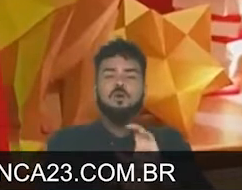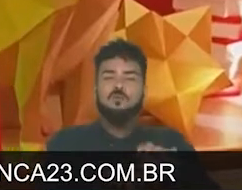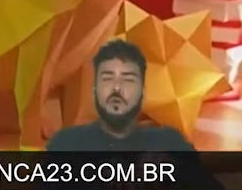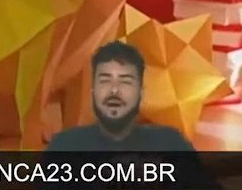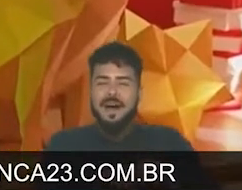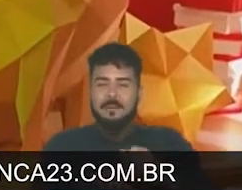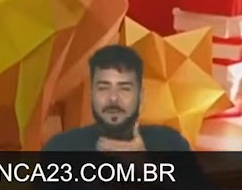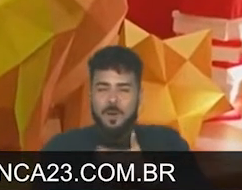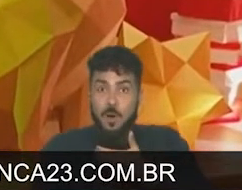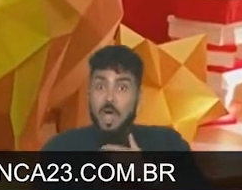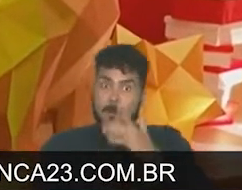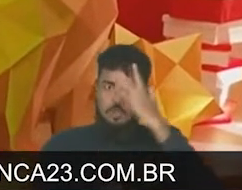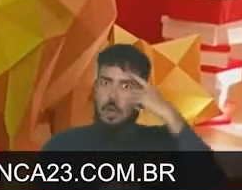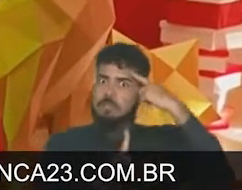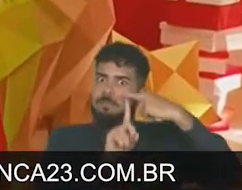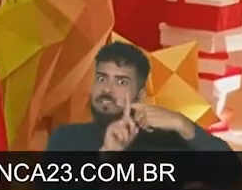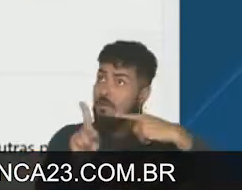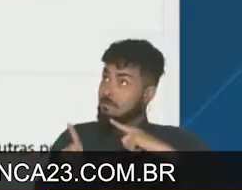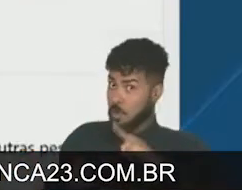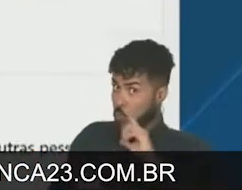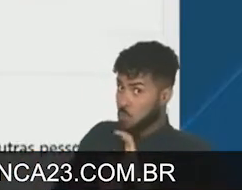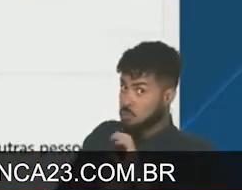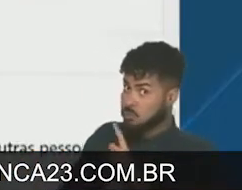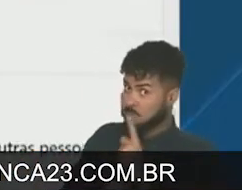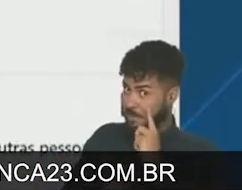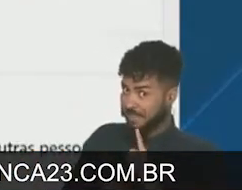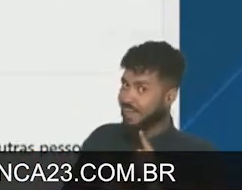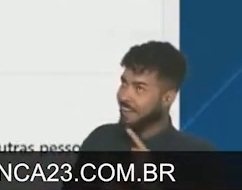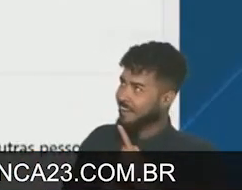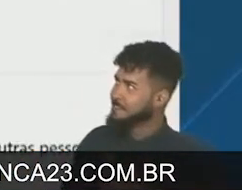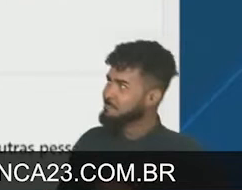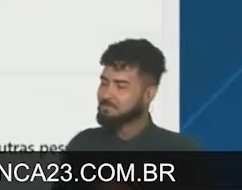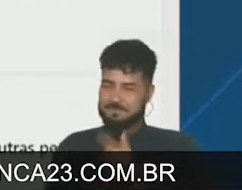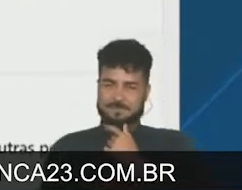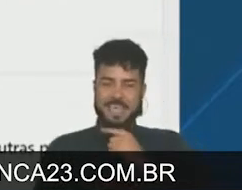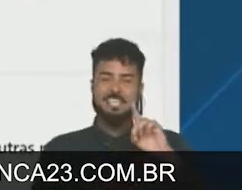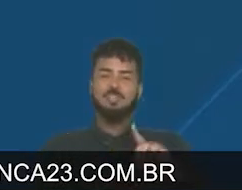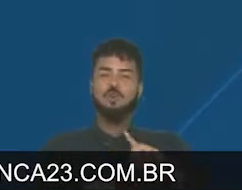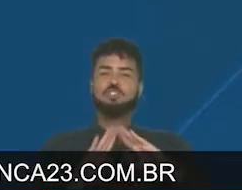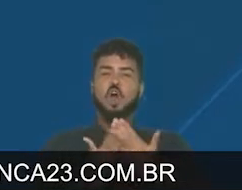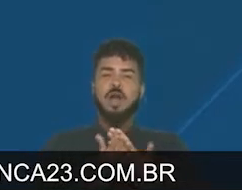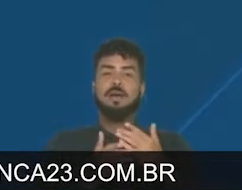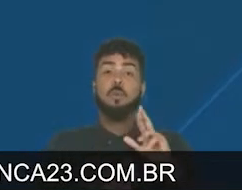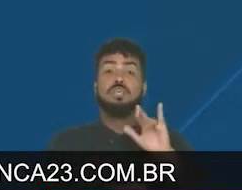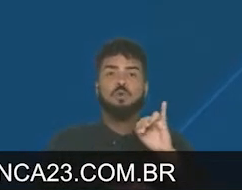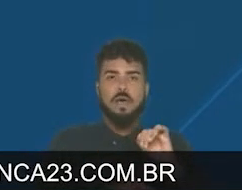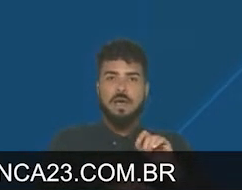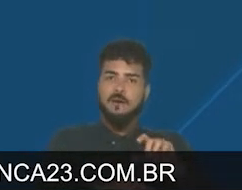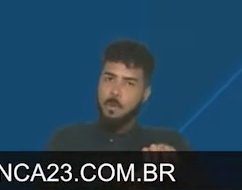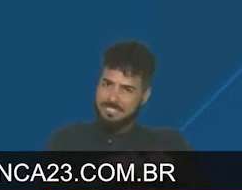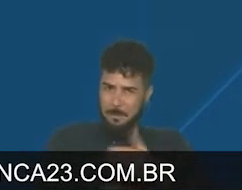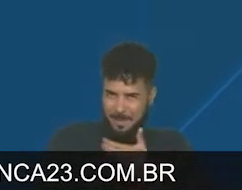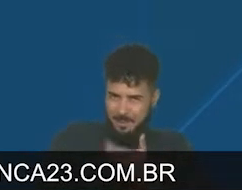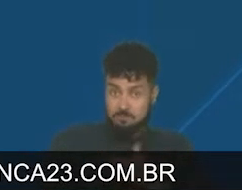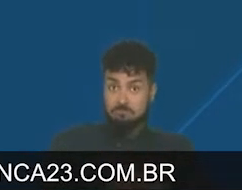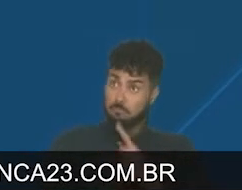tem curso para ser um bom velhinho. O Limachen é diretor de uma escola no Rio de Janeiro. Esse ano, a procura